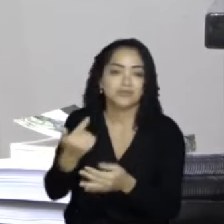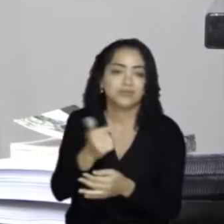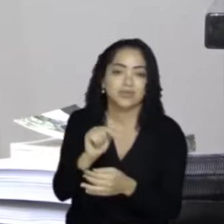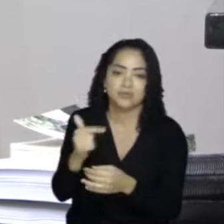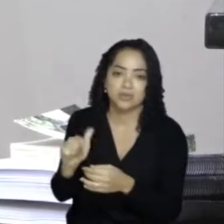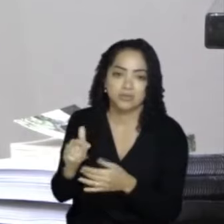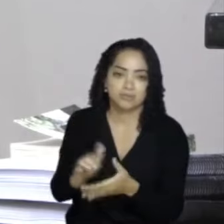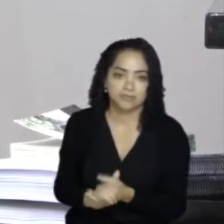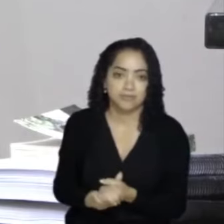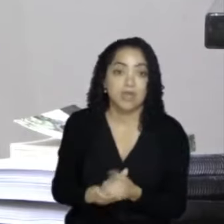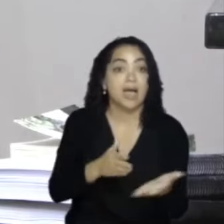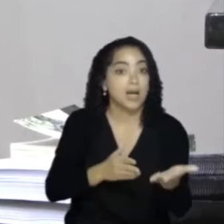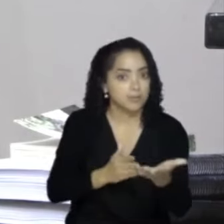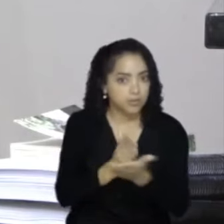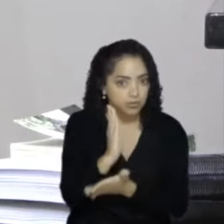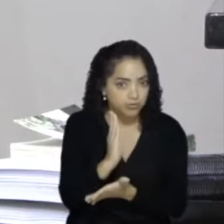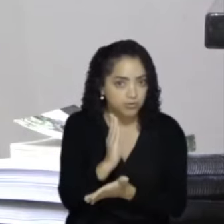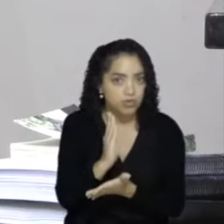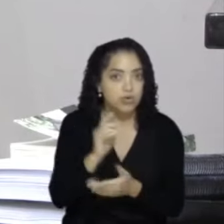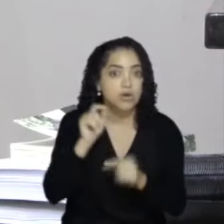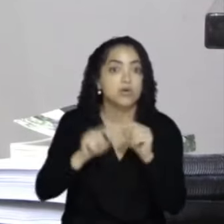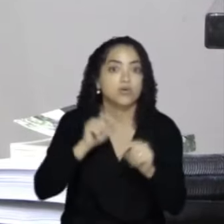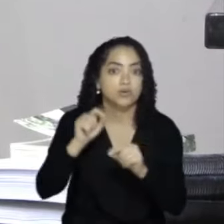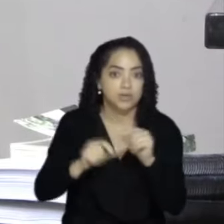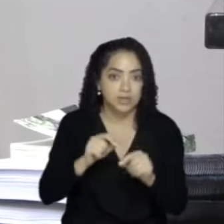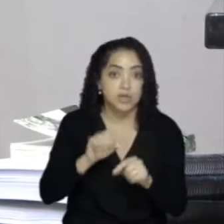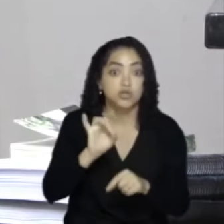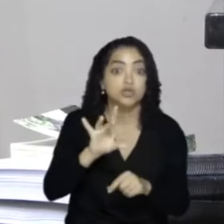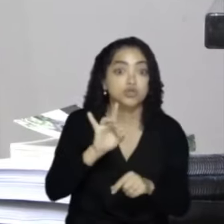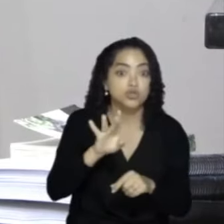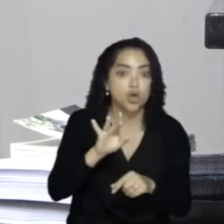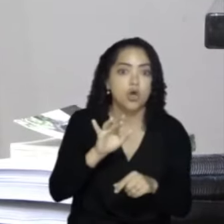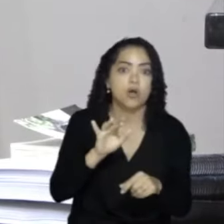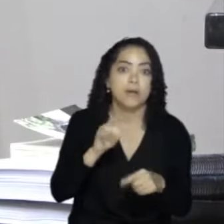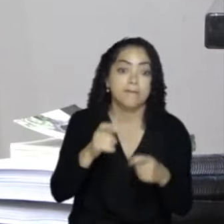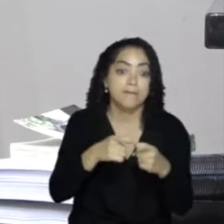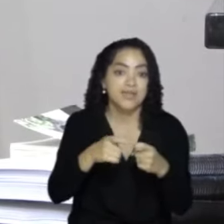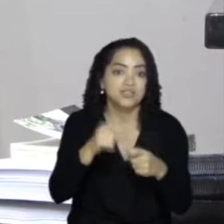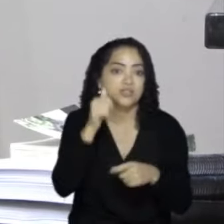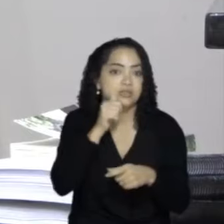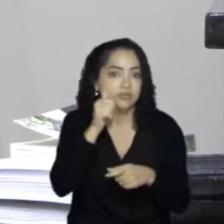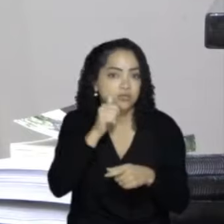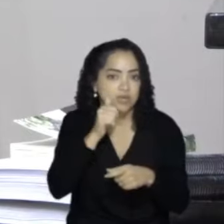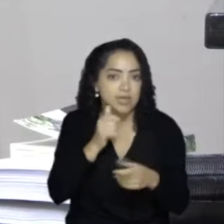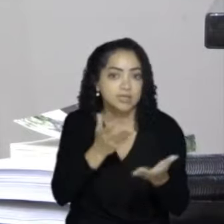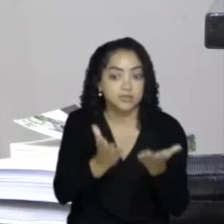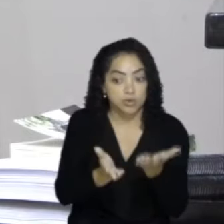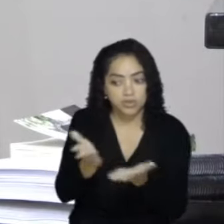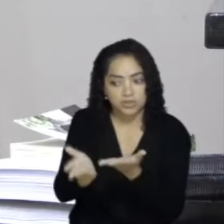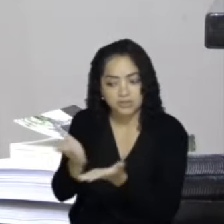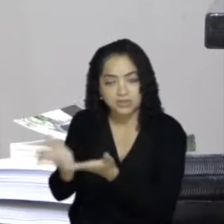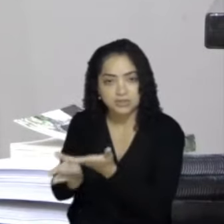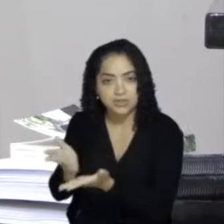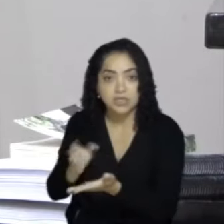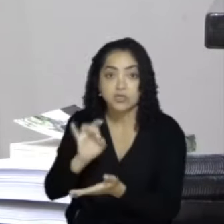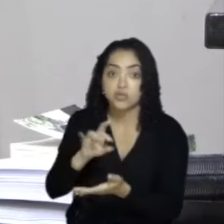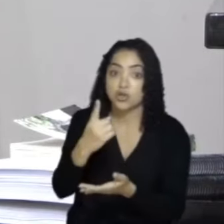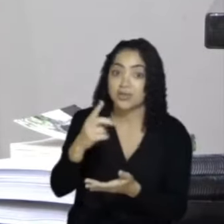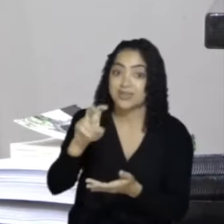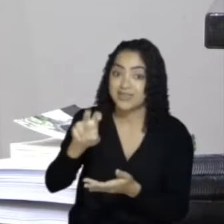da bancada feminina que estabelece que somente peritas mulheres podem atender meninas vítimas de estupro, sendo que só temos 15